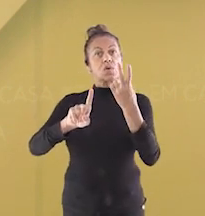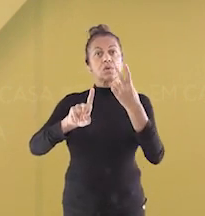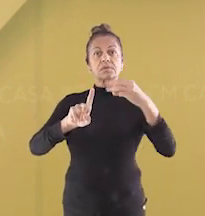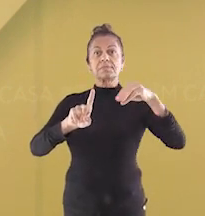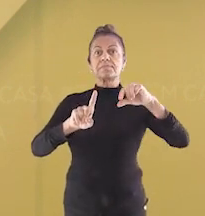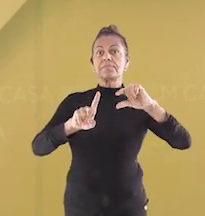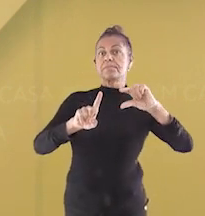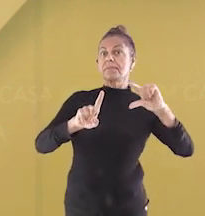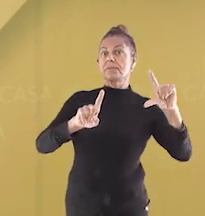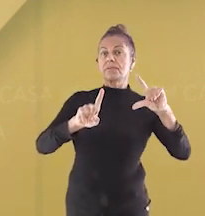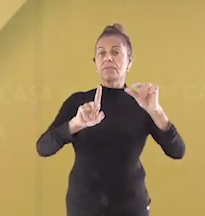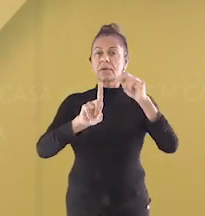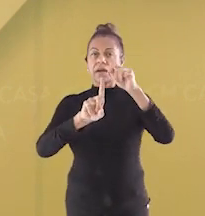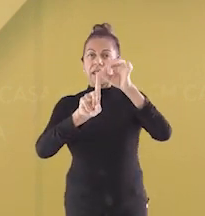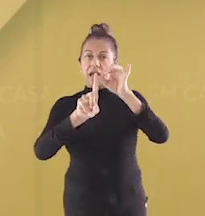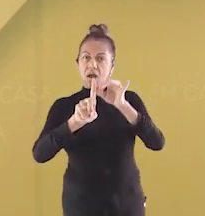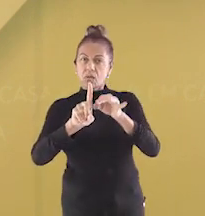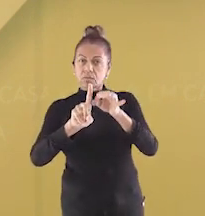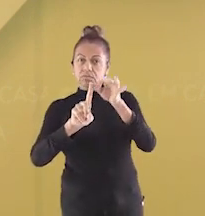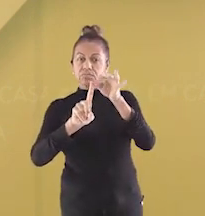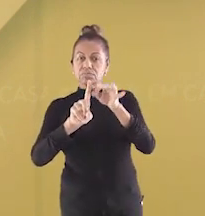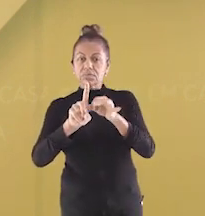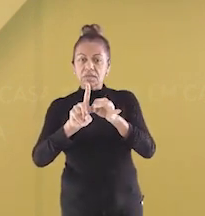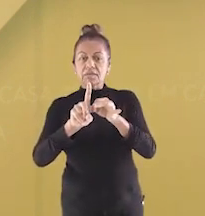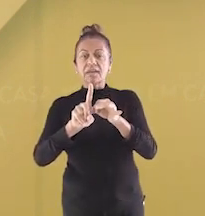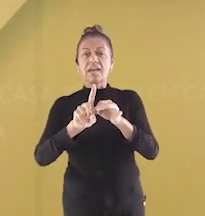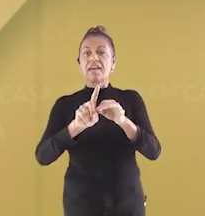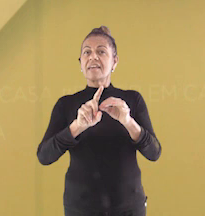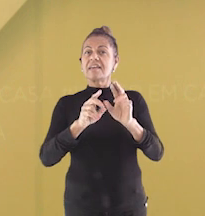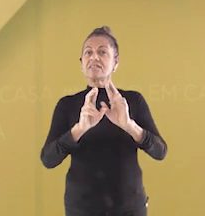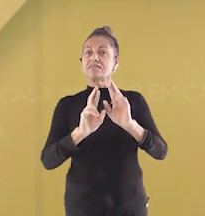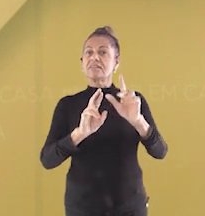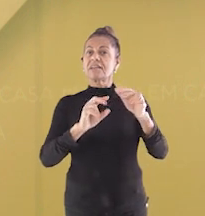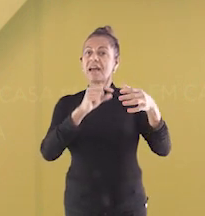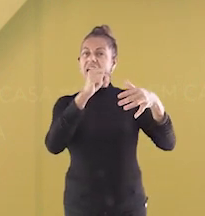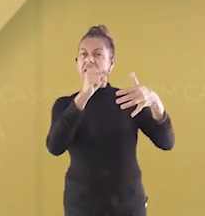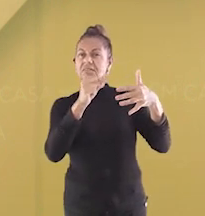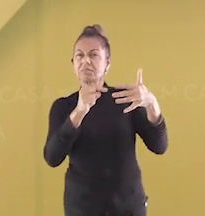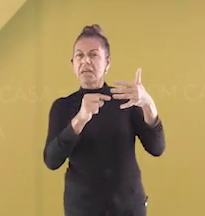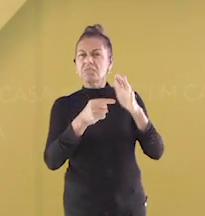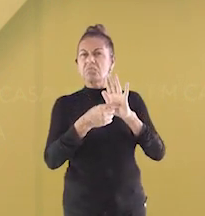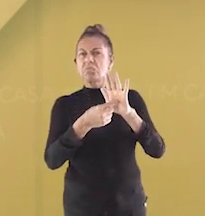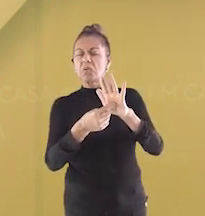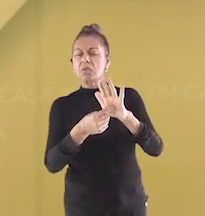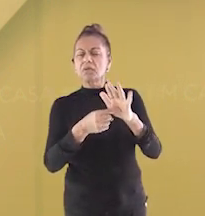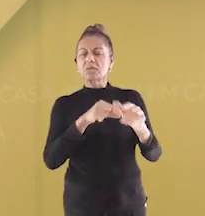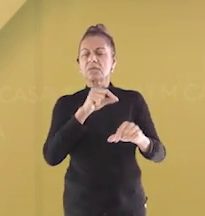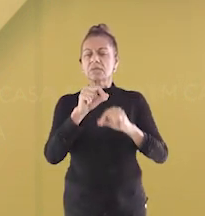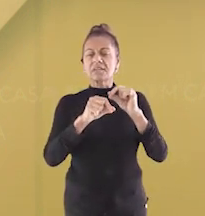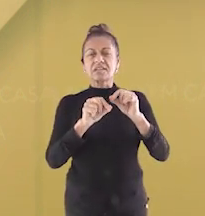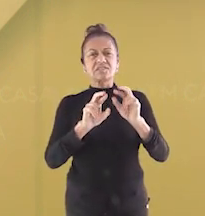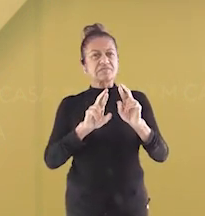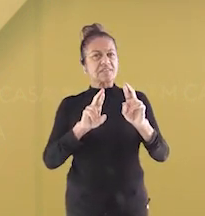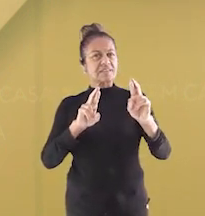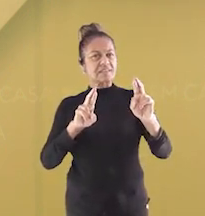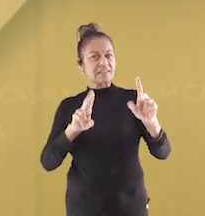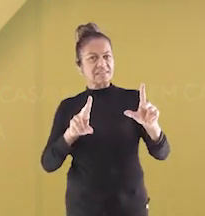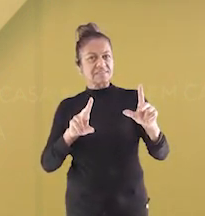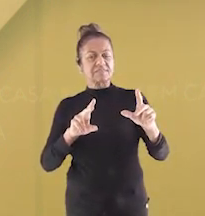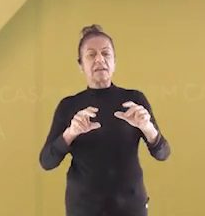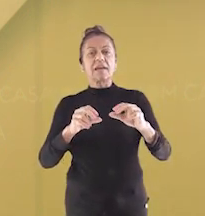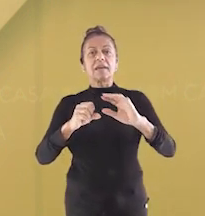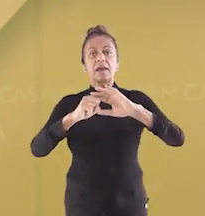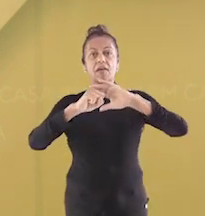de 2.000 graus Celsius e apresenta diferenças nos aspectos entre a parte mais interna